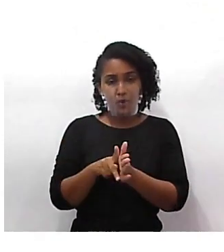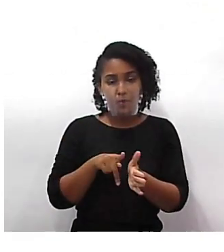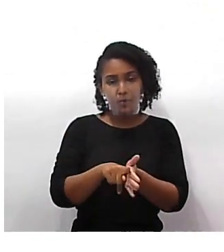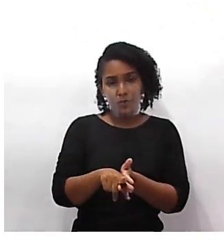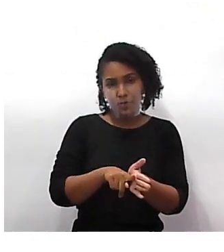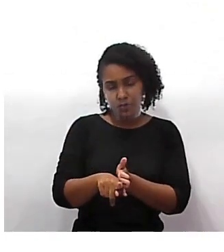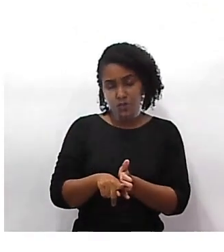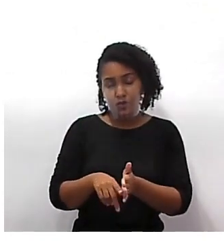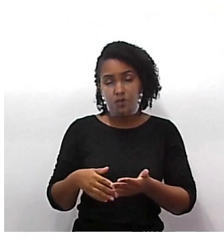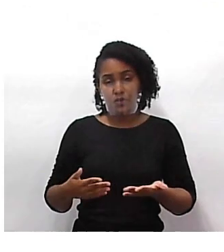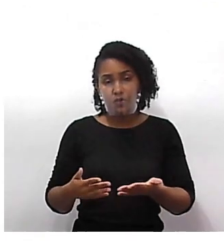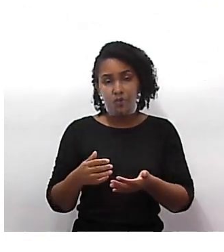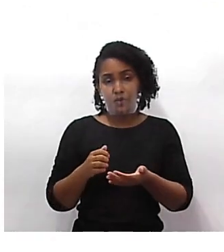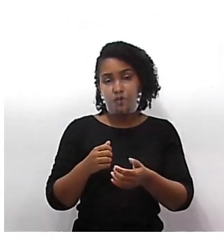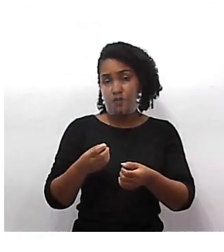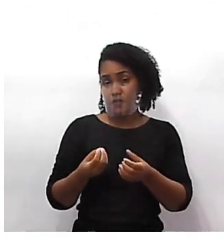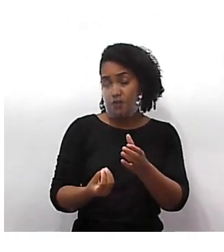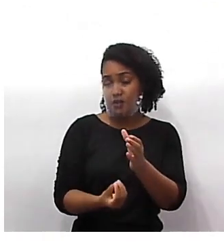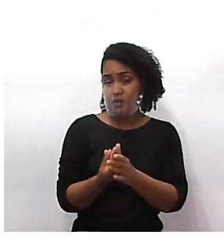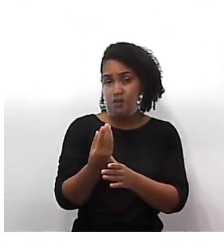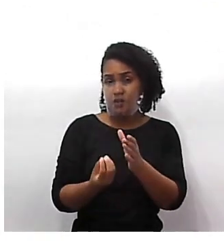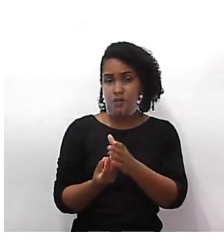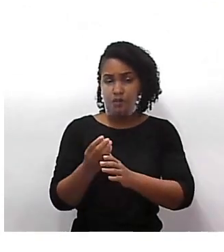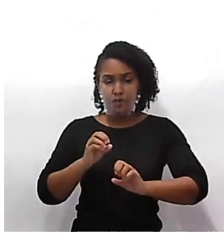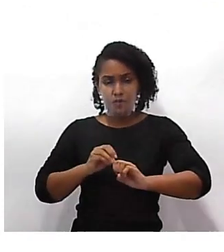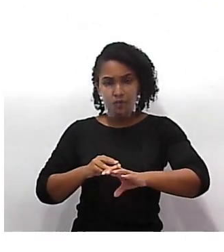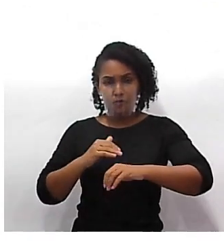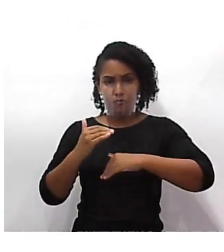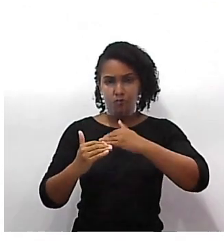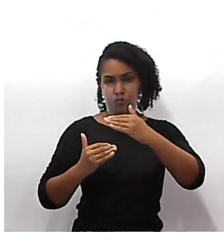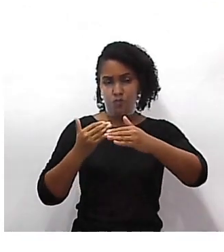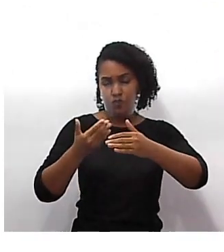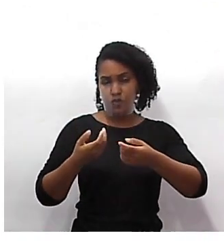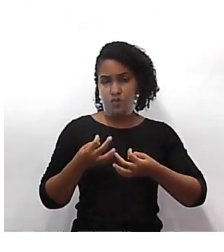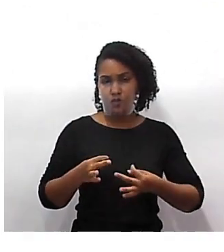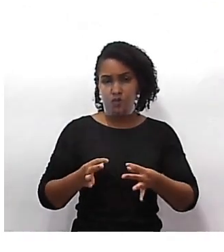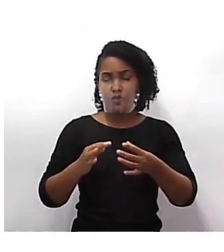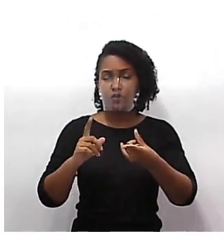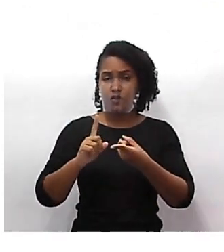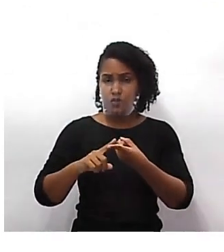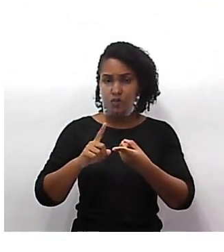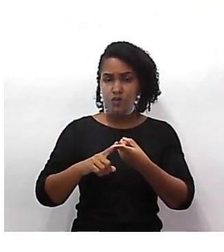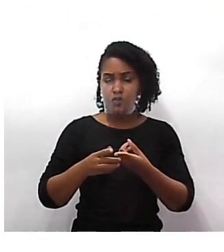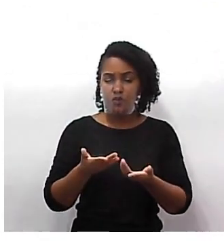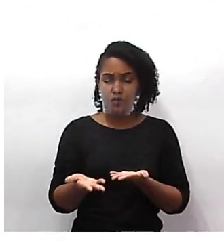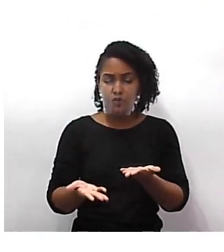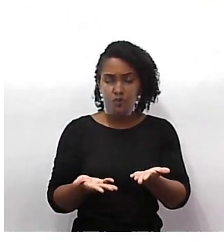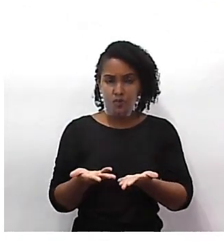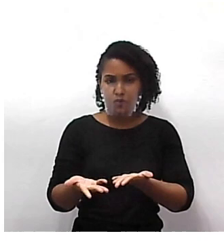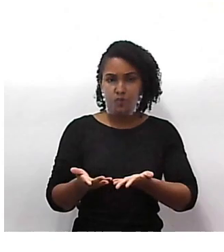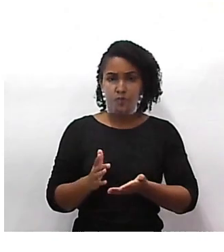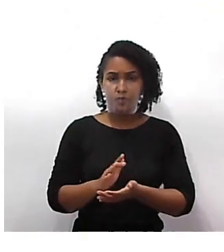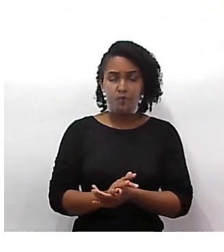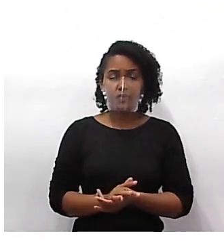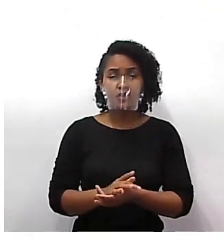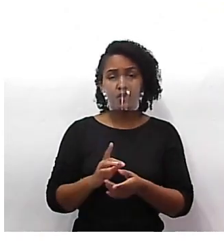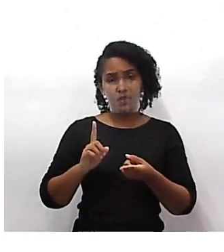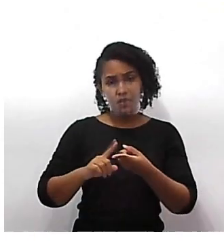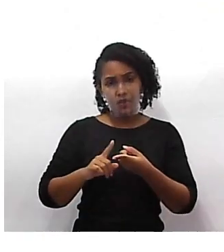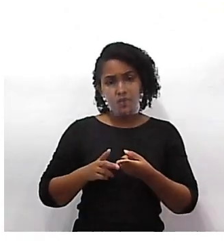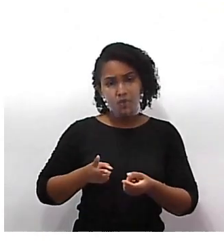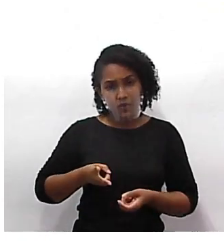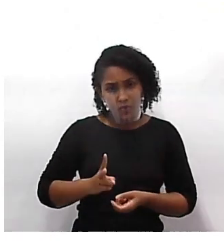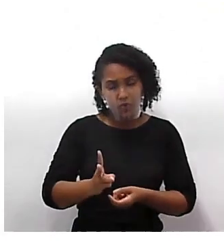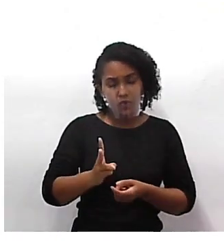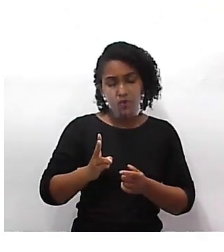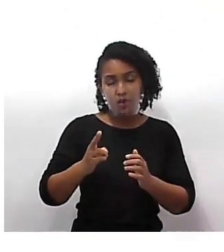pesquisa, produção, ensino, desenvolvimento tecnológico e prestação de serviços, seguindo sempre as